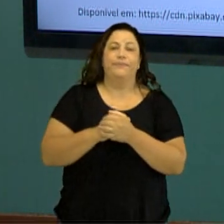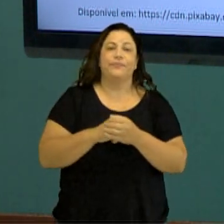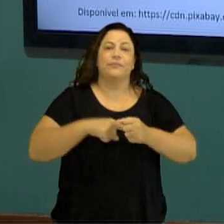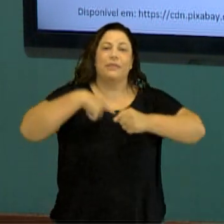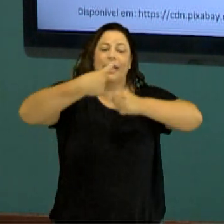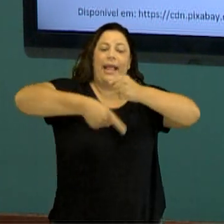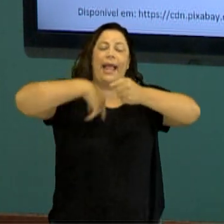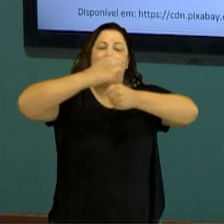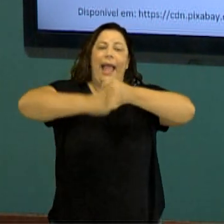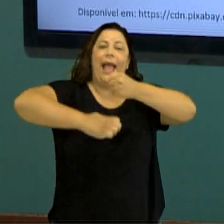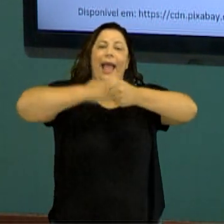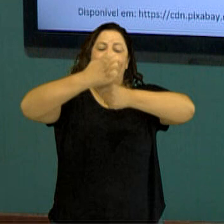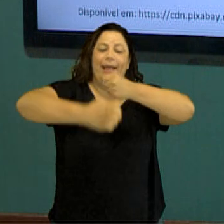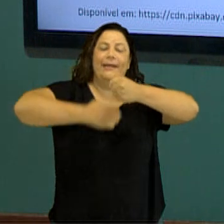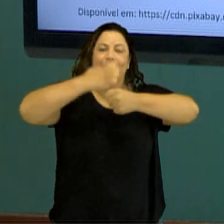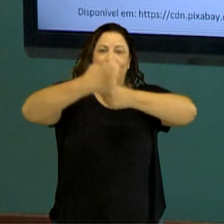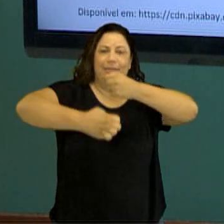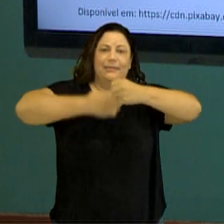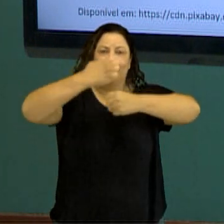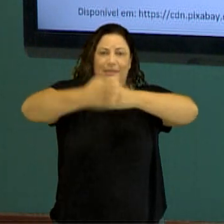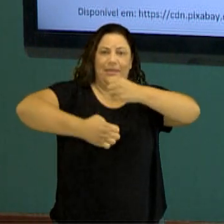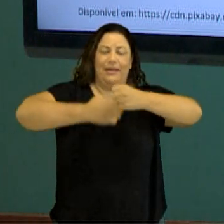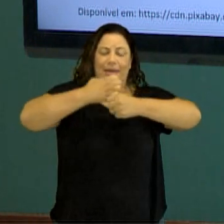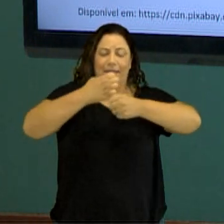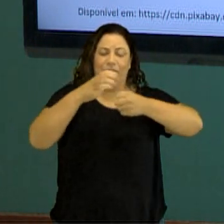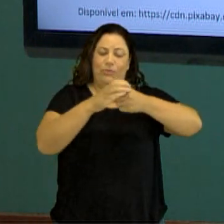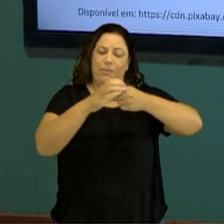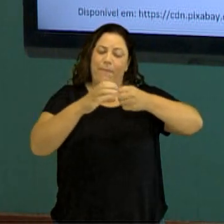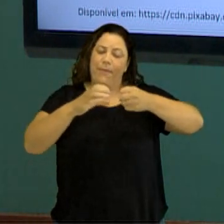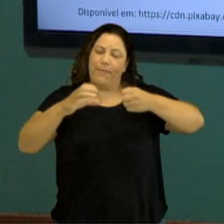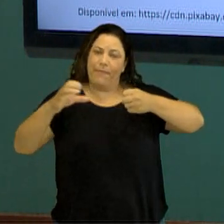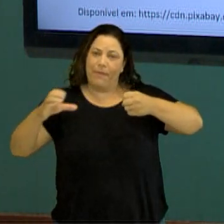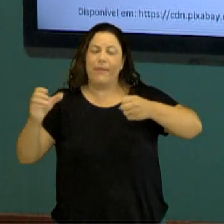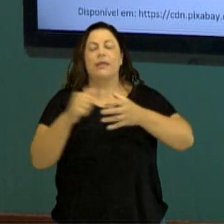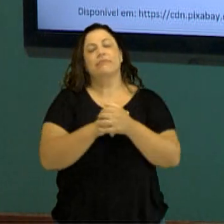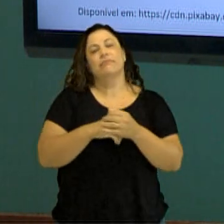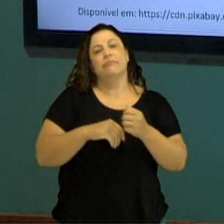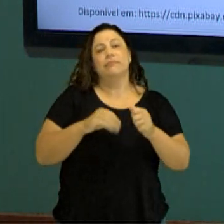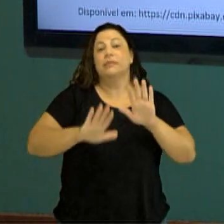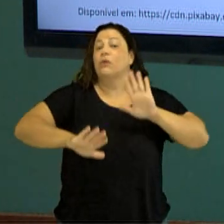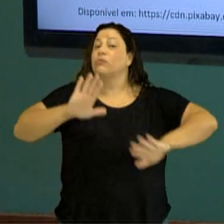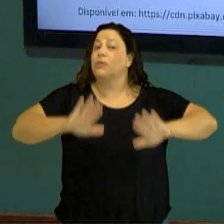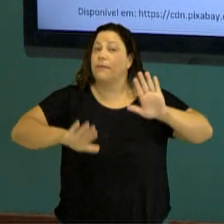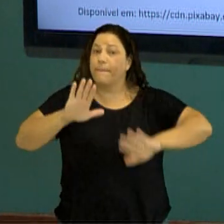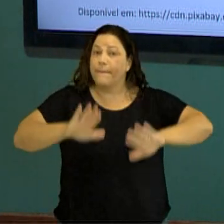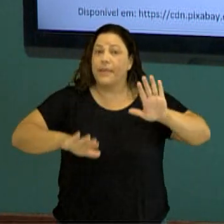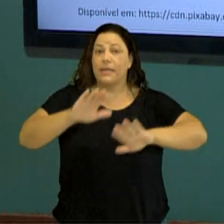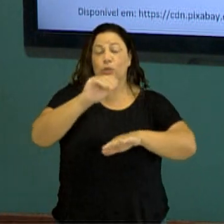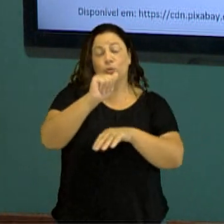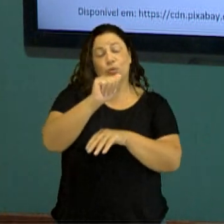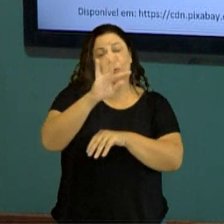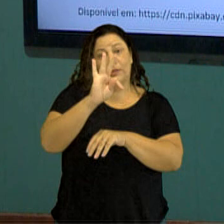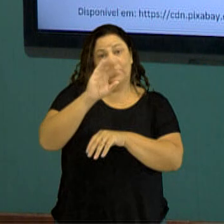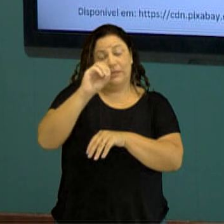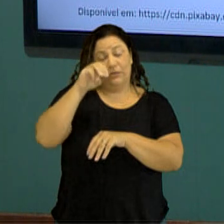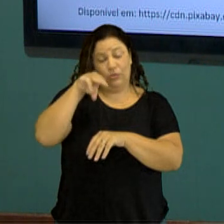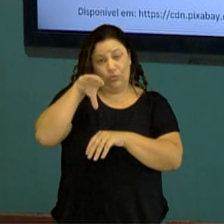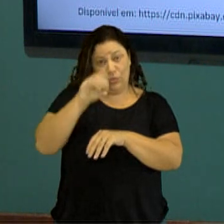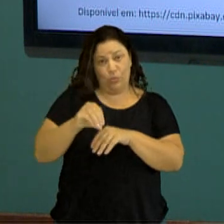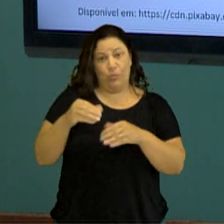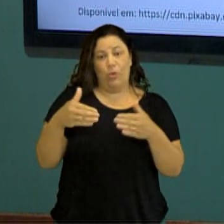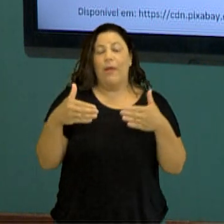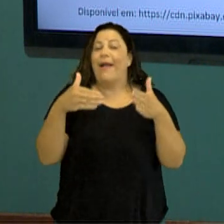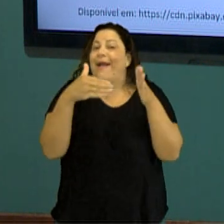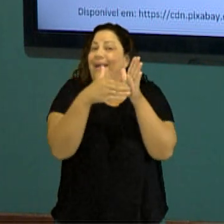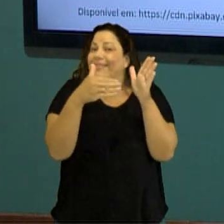parte externa ao núcleo, formada por camadas. Dependendo do átomo, essas camadas serão até 7. K,